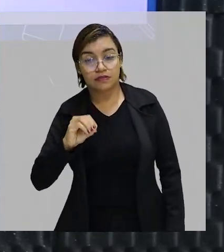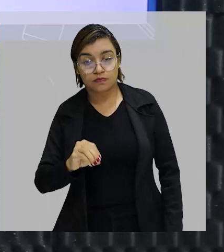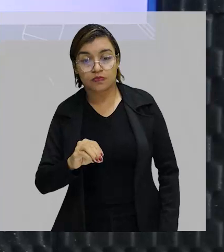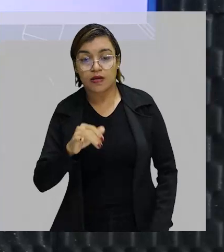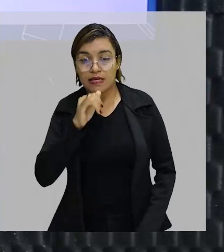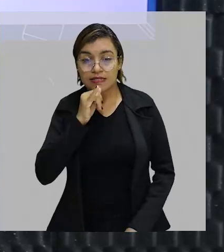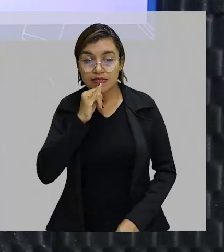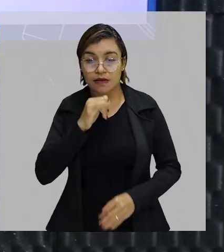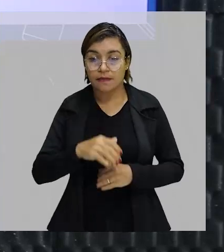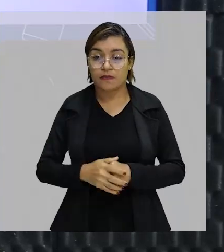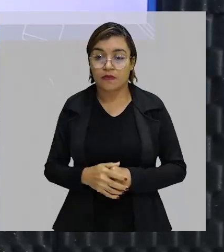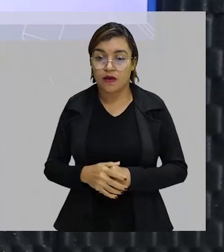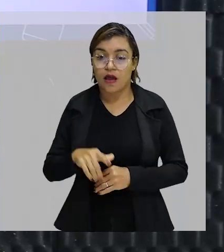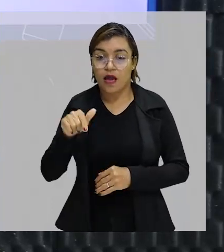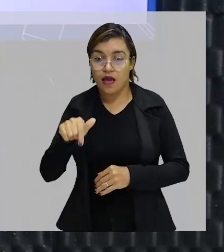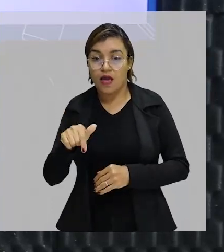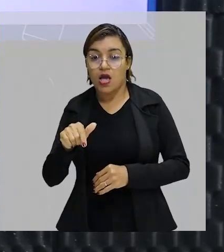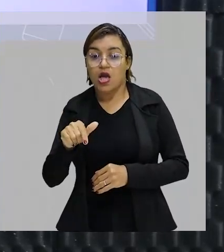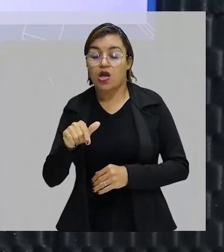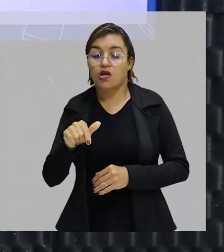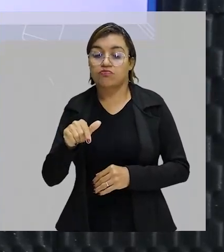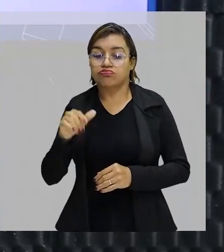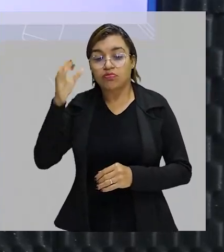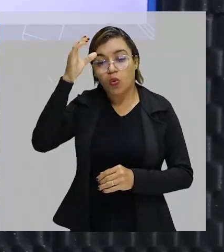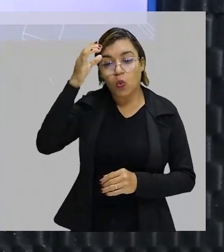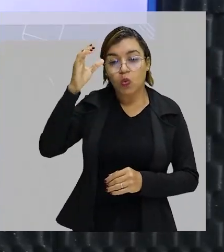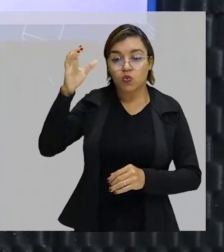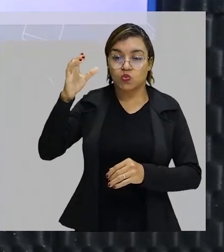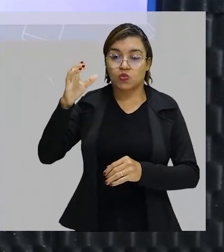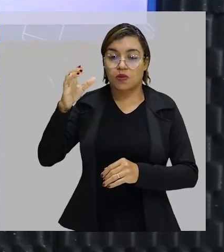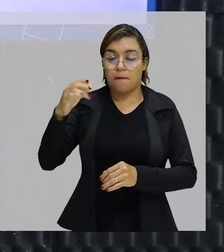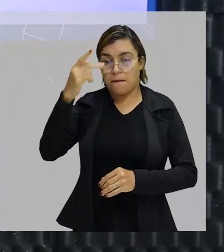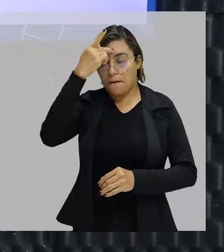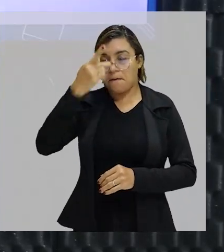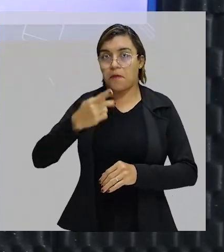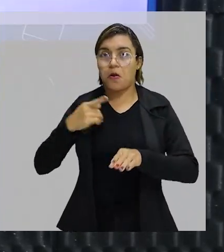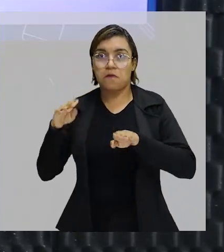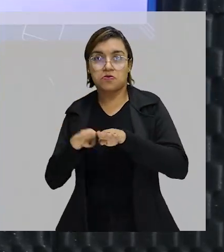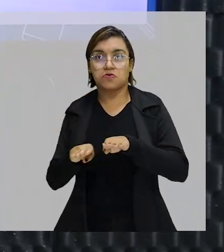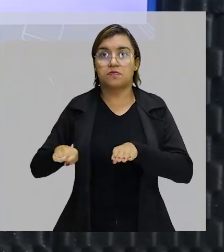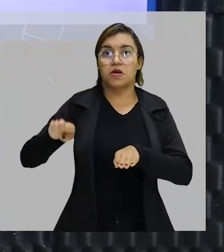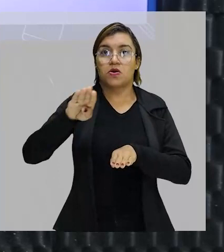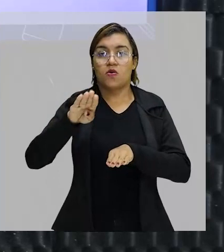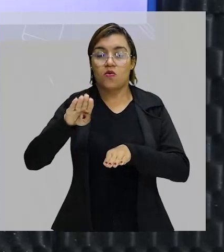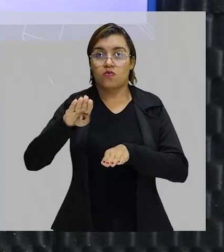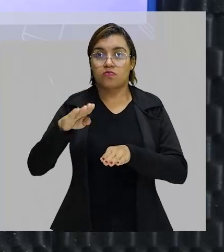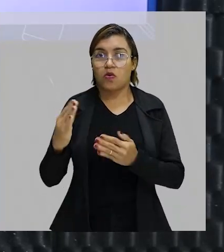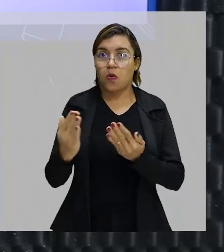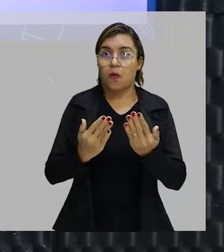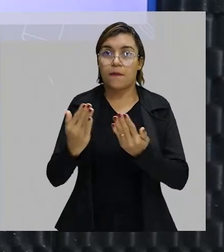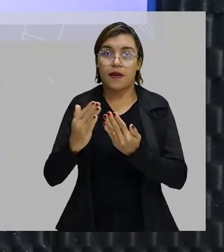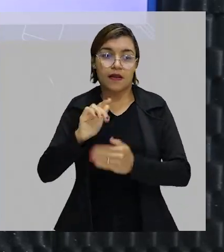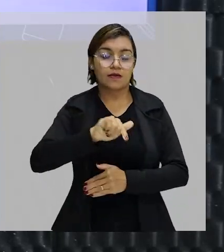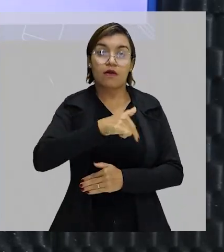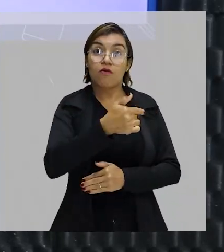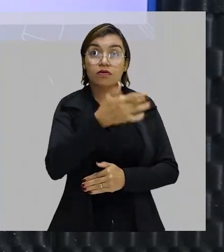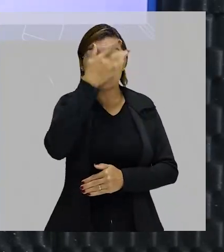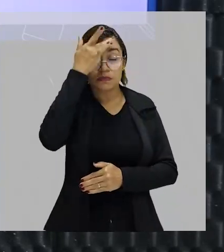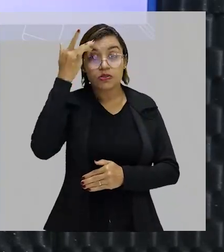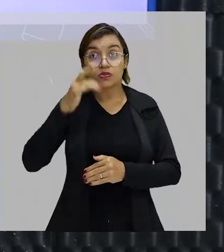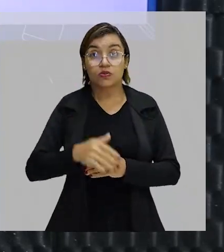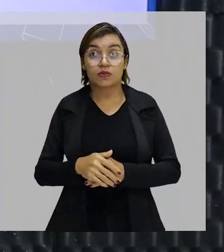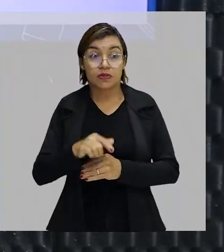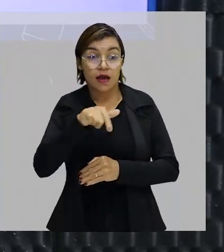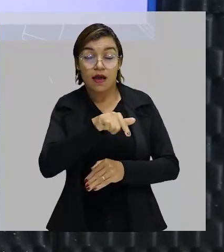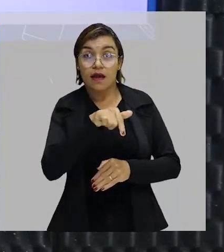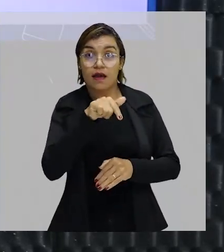própria cultura como superior à cultura de outras pessoas. Se a sua é superior, a da outra é o quê?